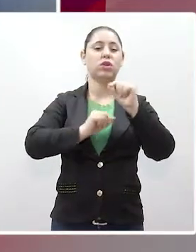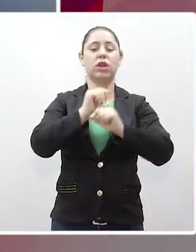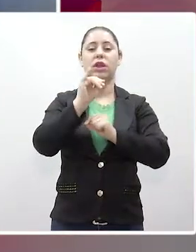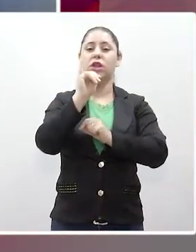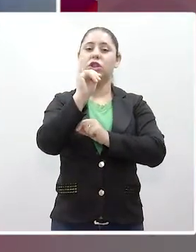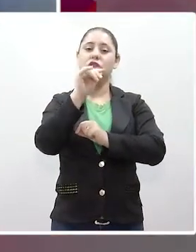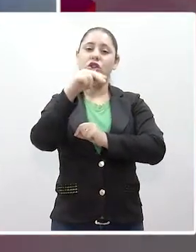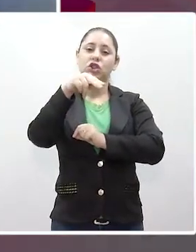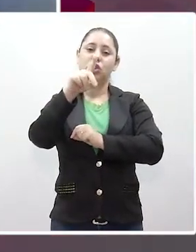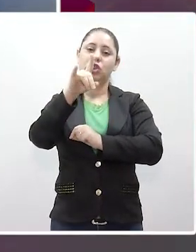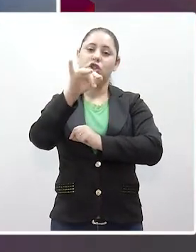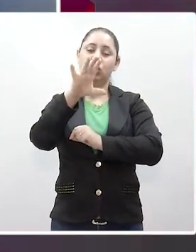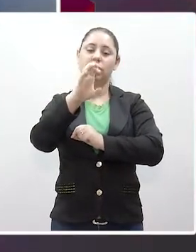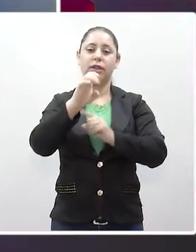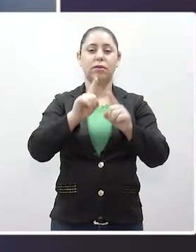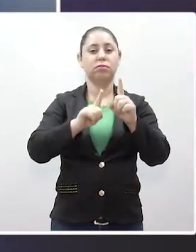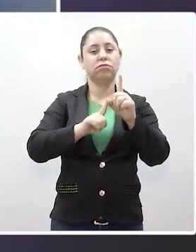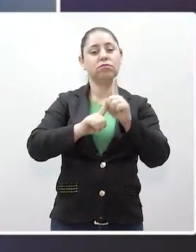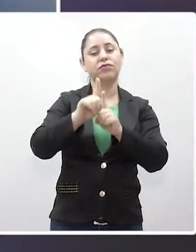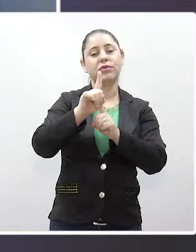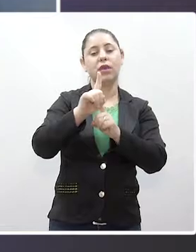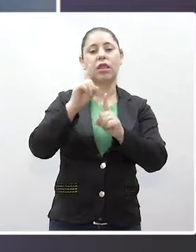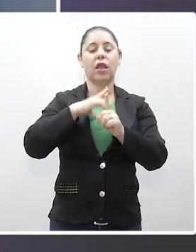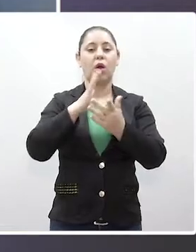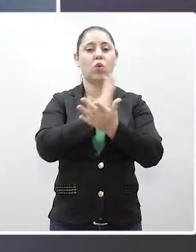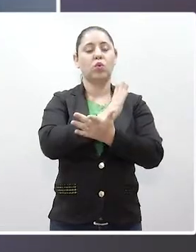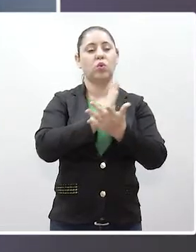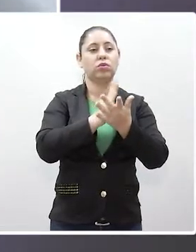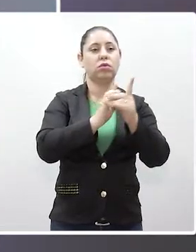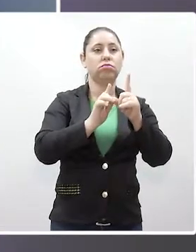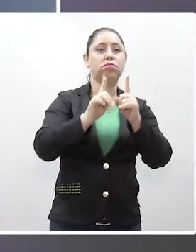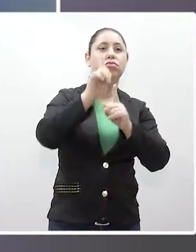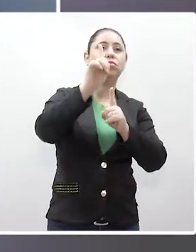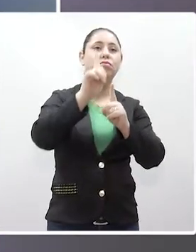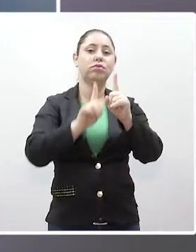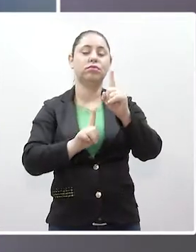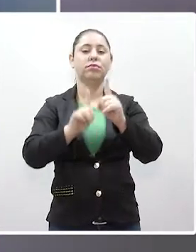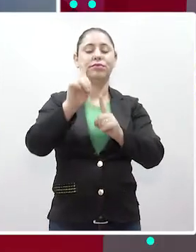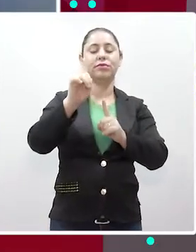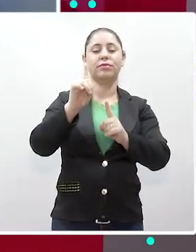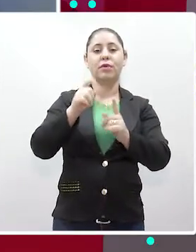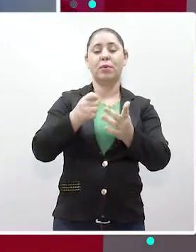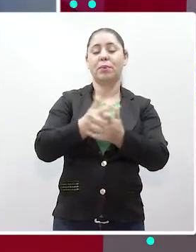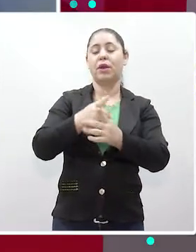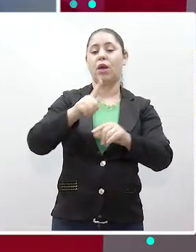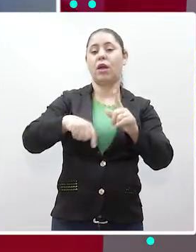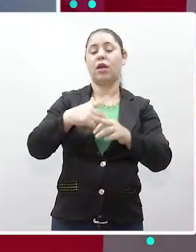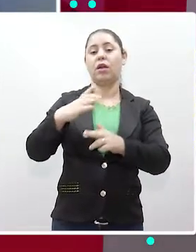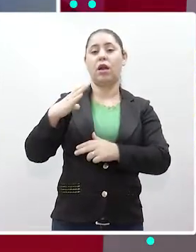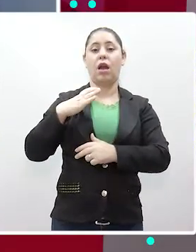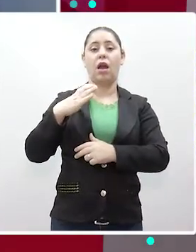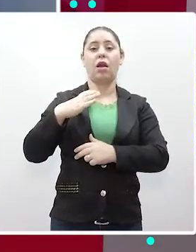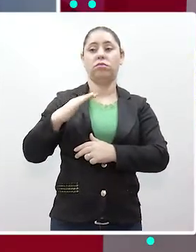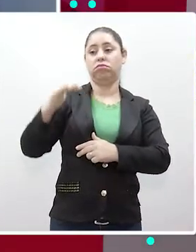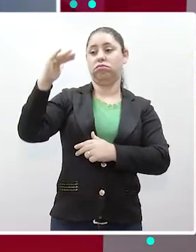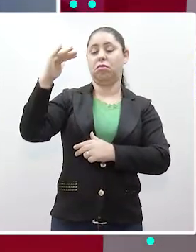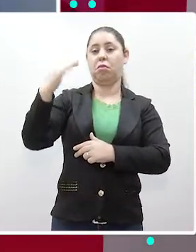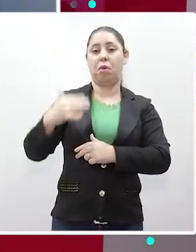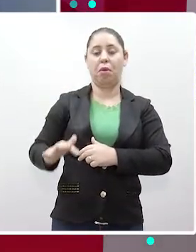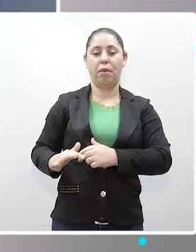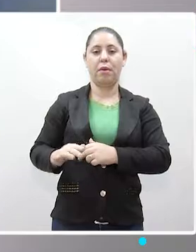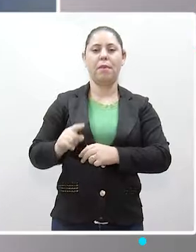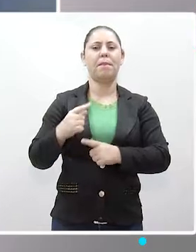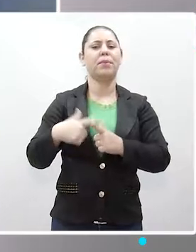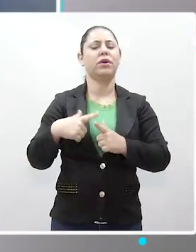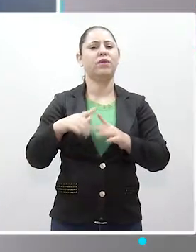índice, tá? Então, nesse índice, você tem produtos que sobem, tem produtos que caem. Só que por que as famílias